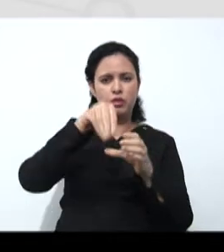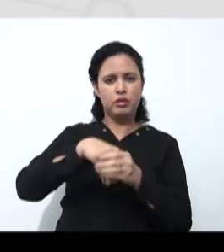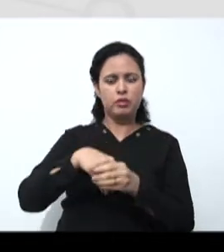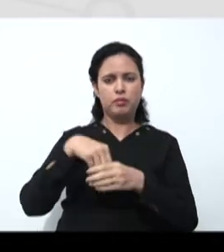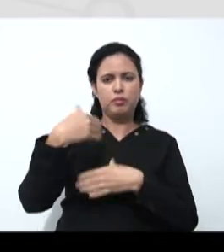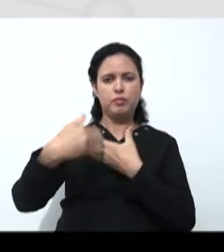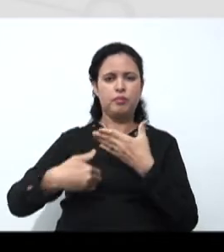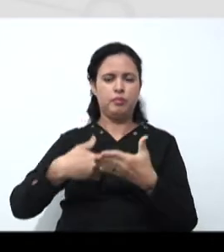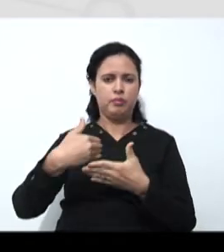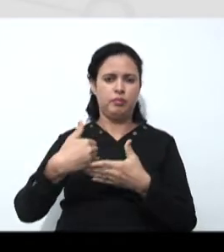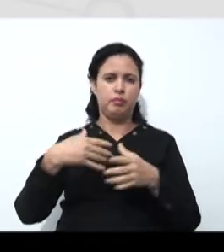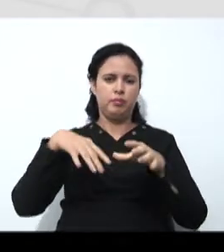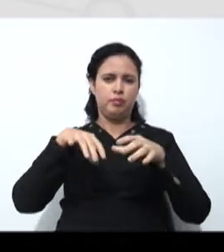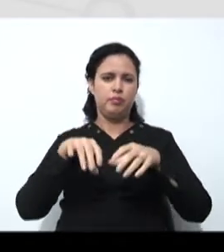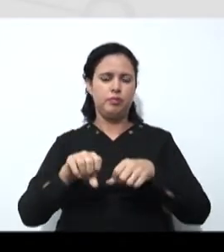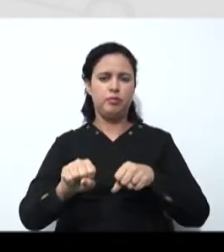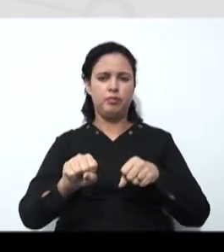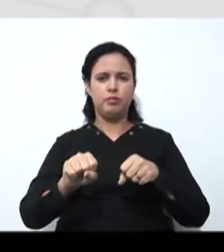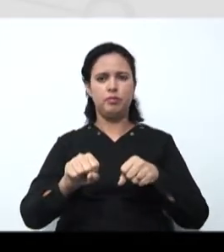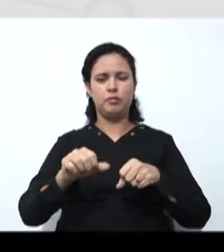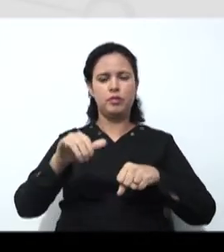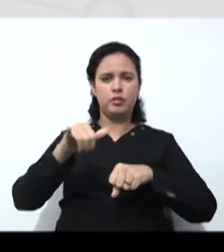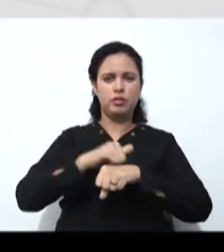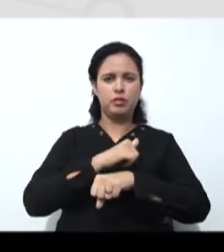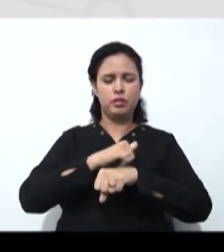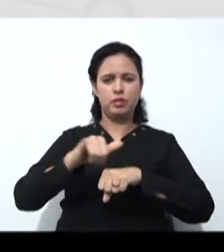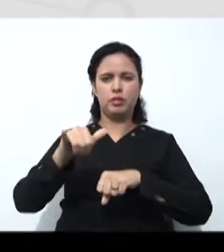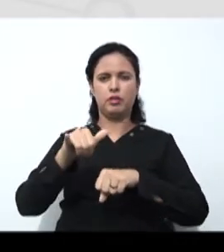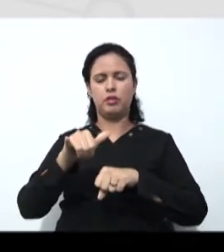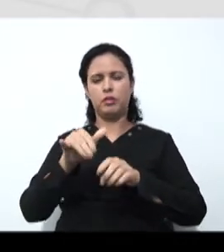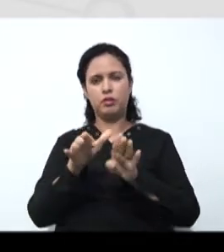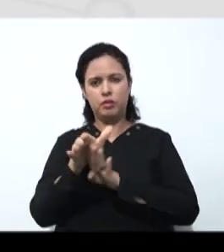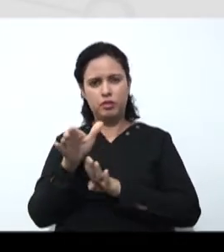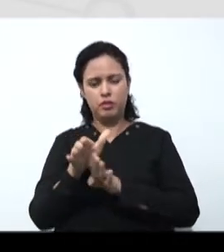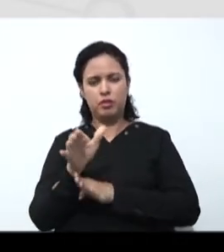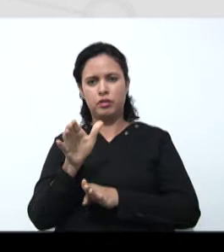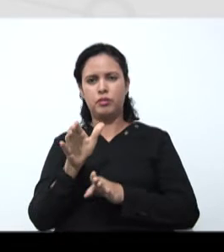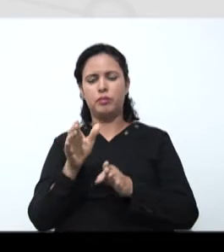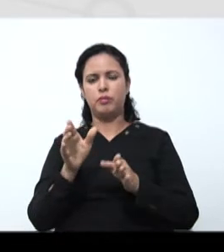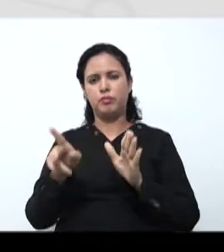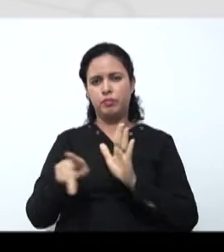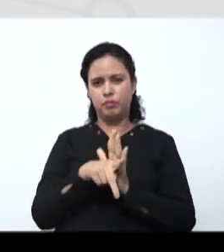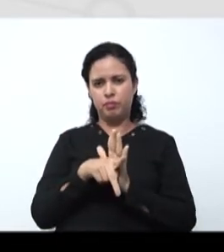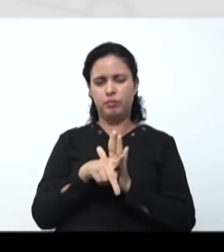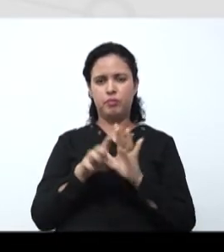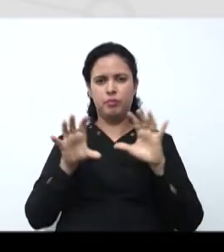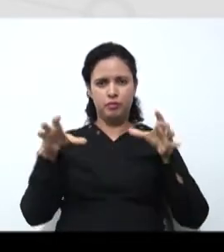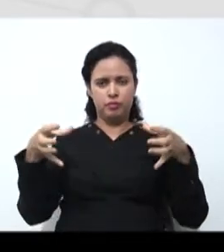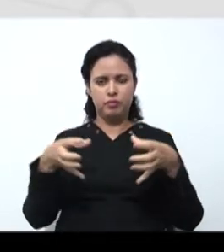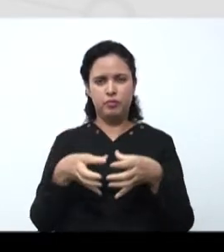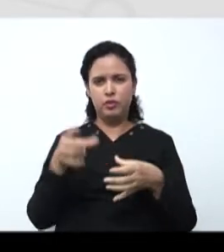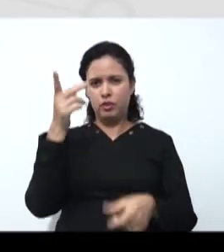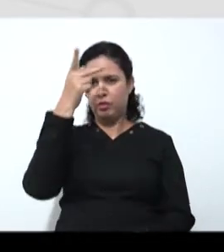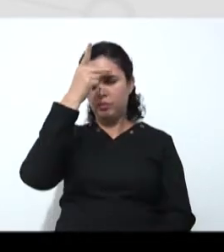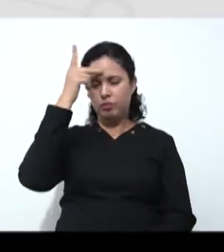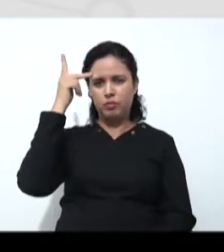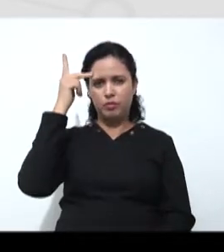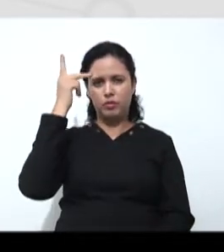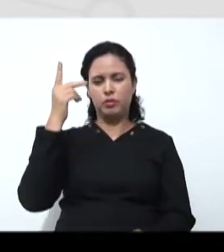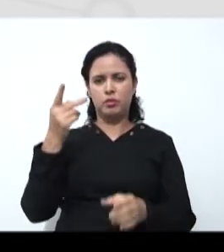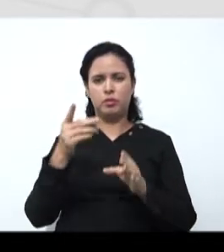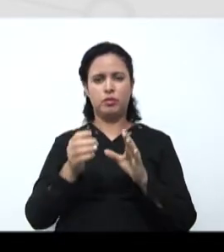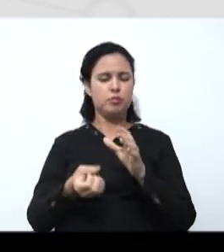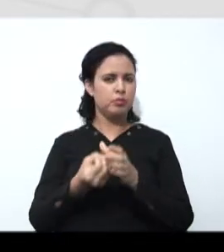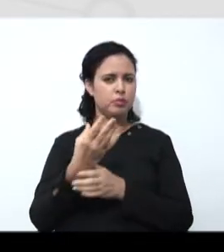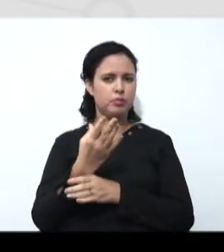orientações estratégicas da organização com orientação e propriedade coletiva. Então, a pessoa que abre um